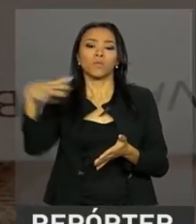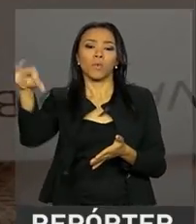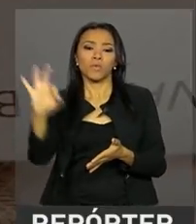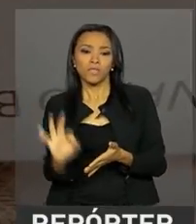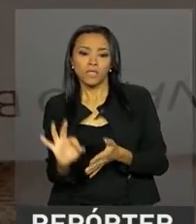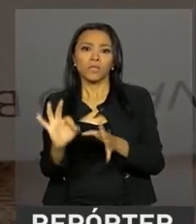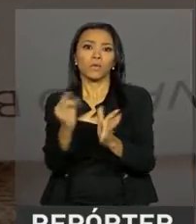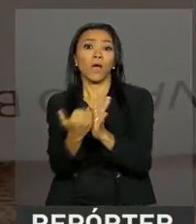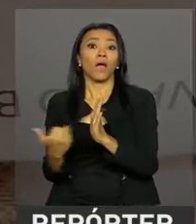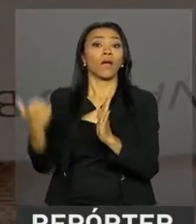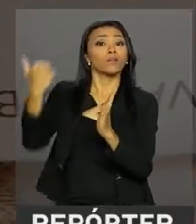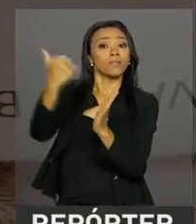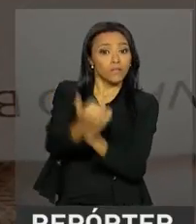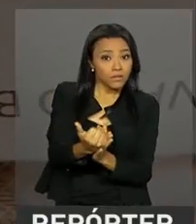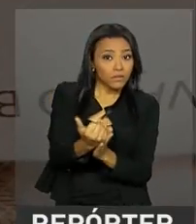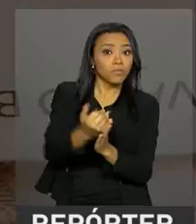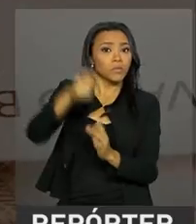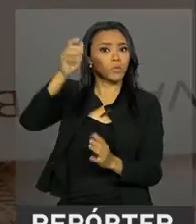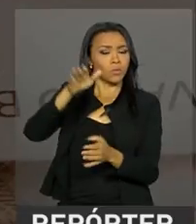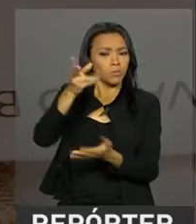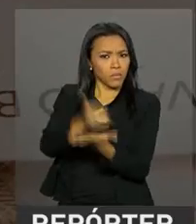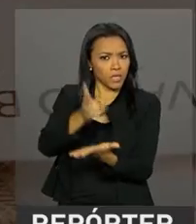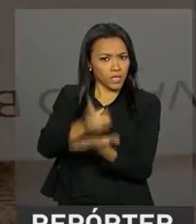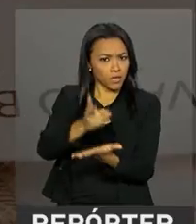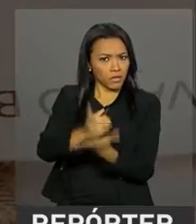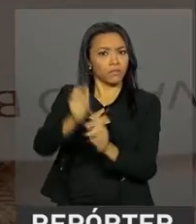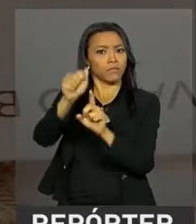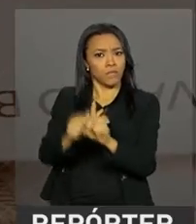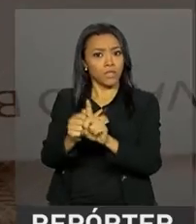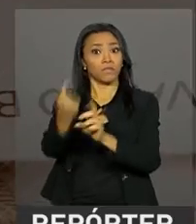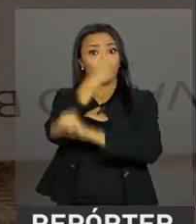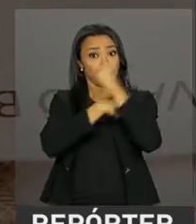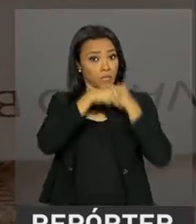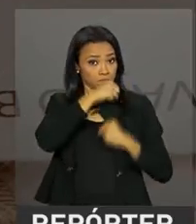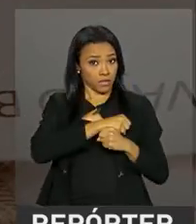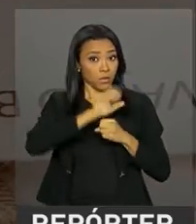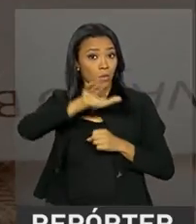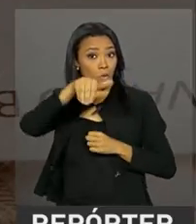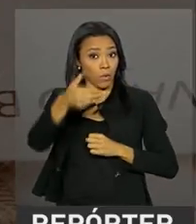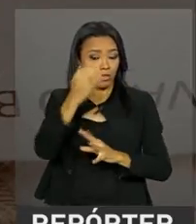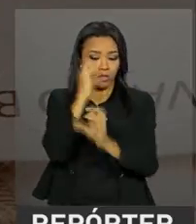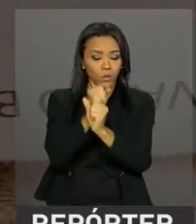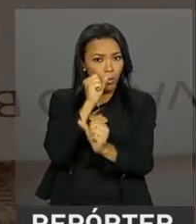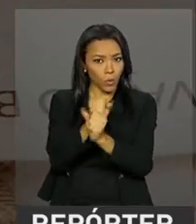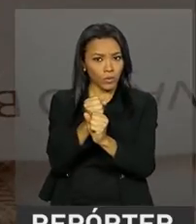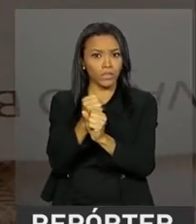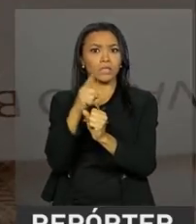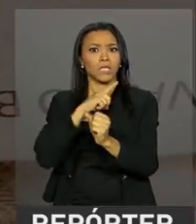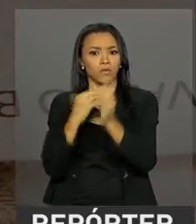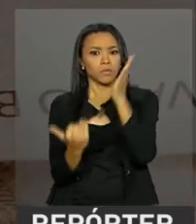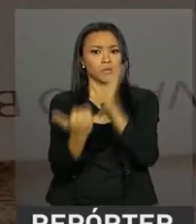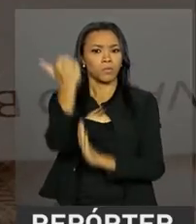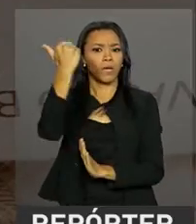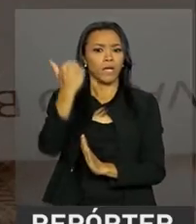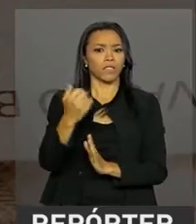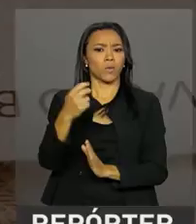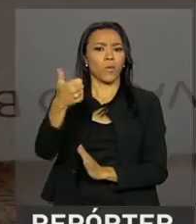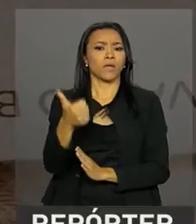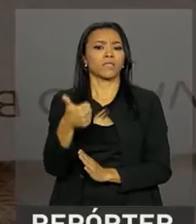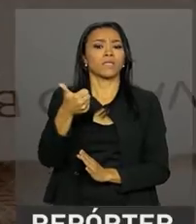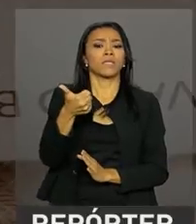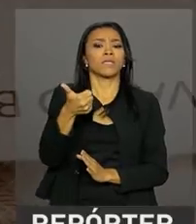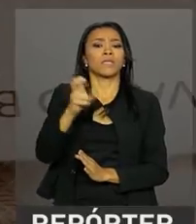superior ao registrado no mesmo mês do ano passado quando as contas apresentaram um superávit de quase 15 bilhões